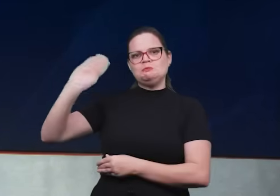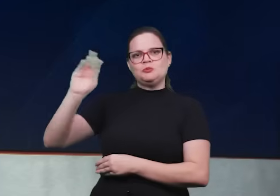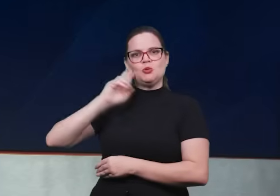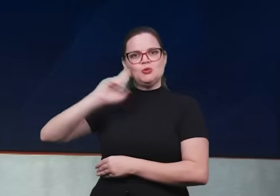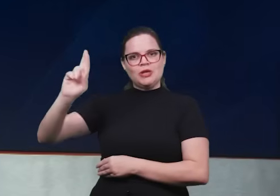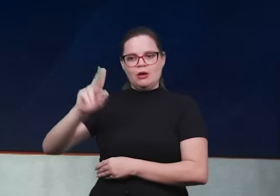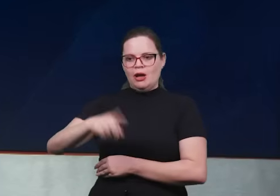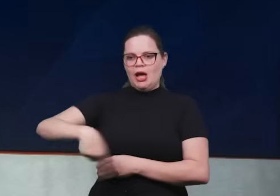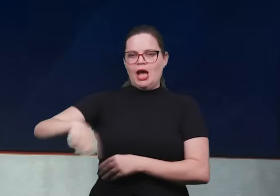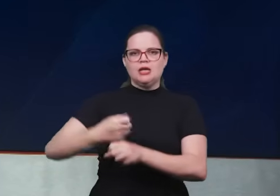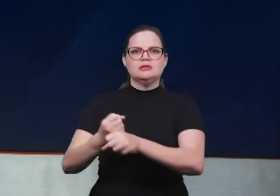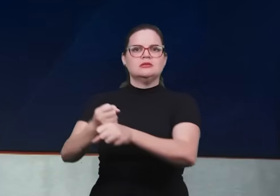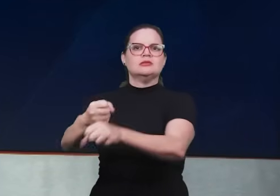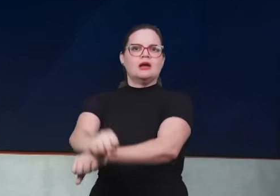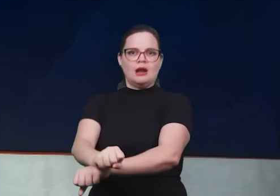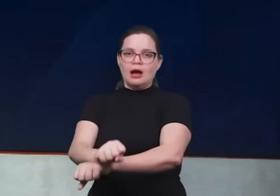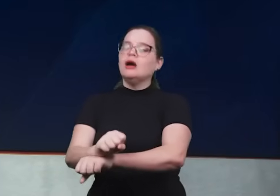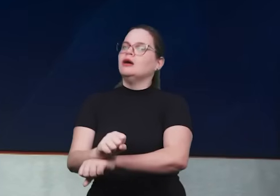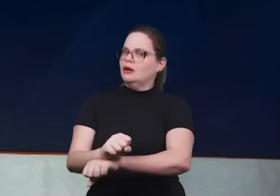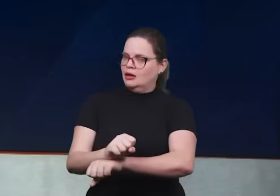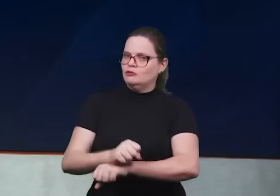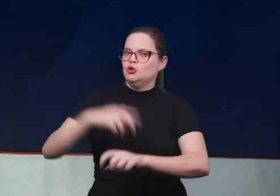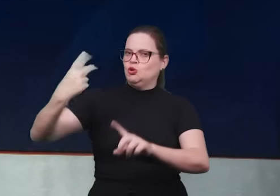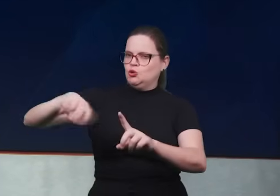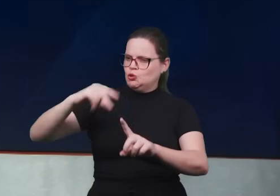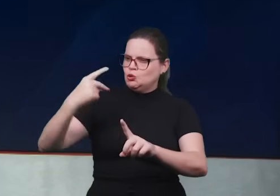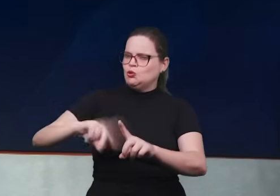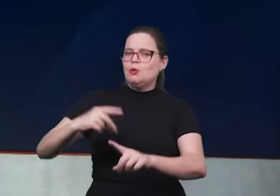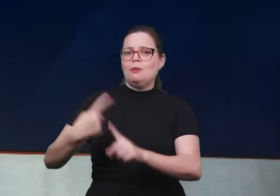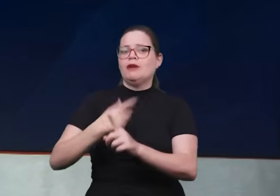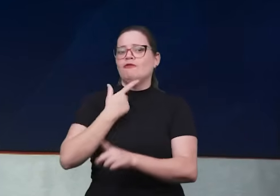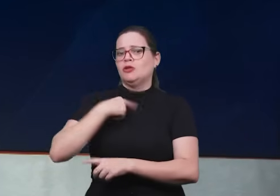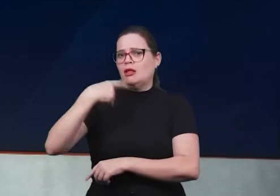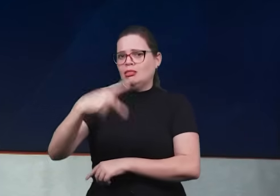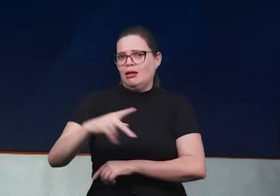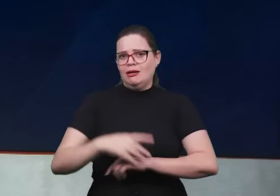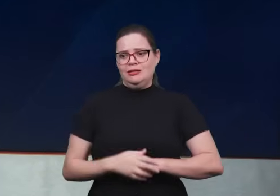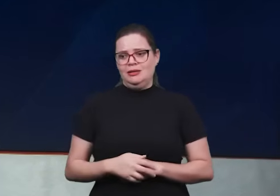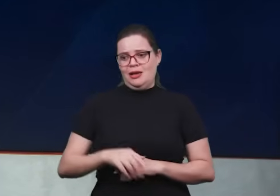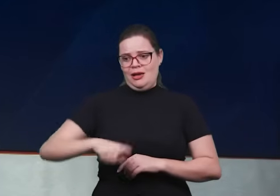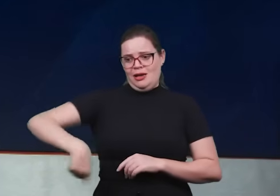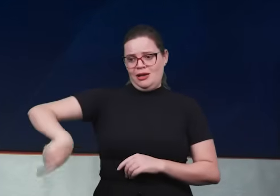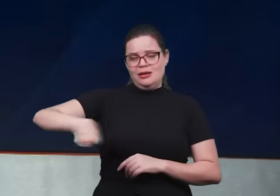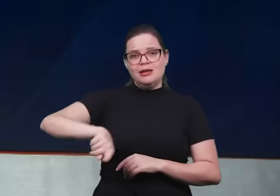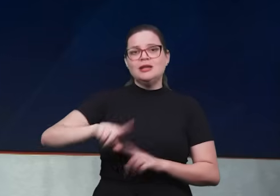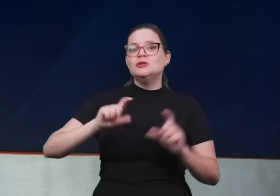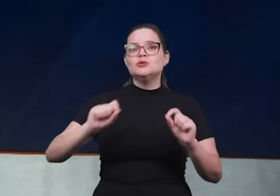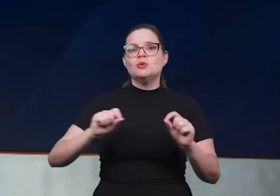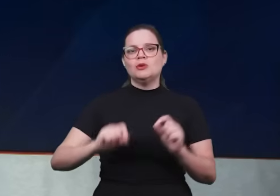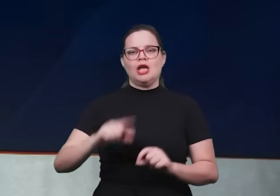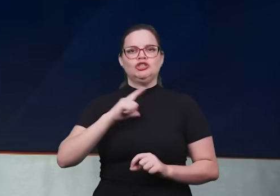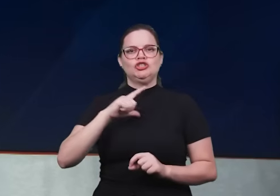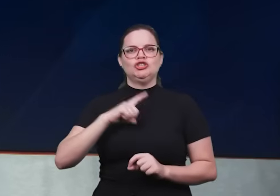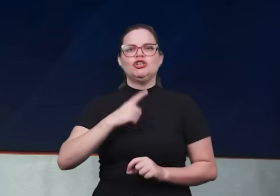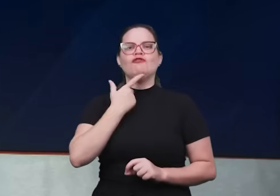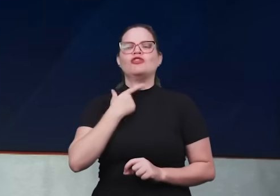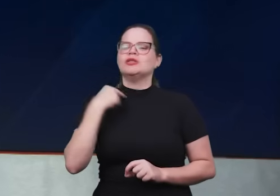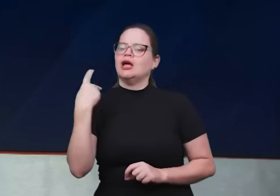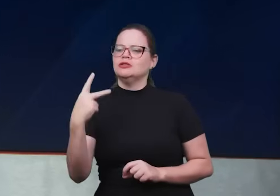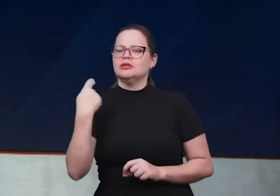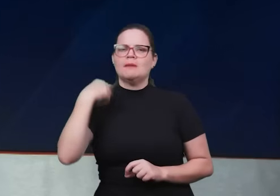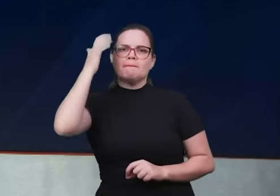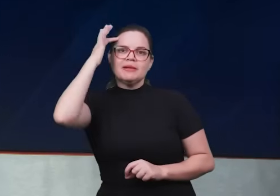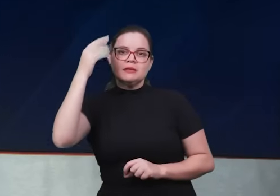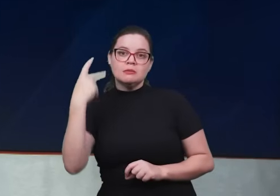desejos e da sua própria vontade. Passaram a ser dirigidos por seus caprichos e por